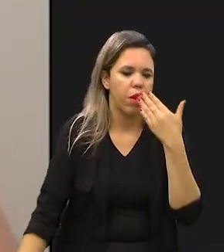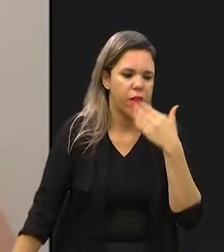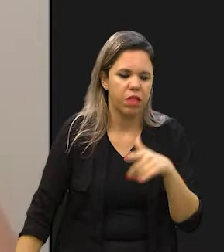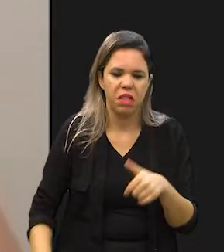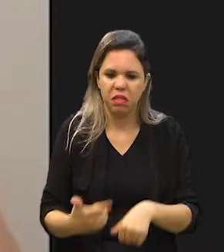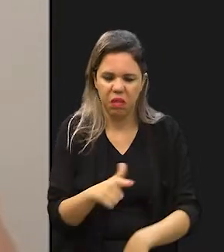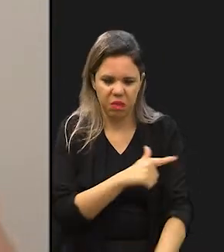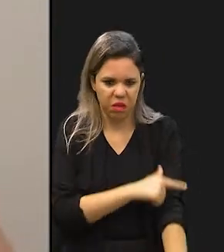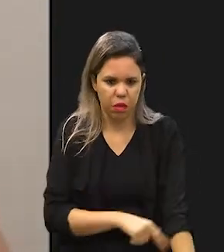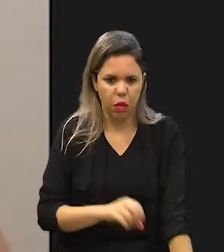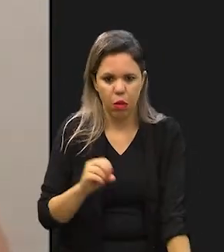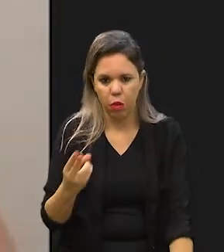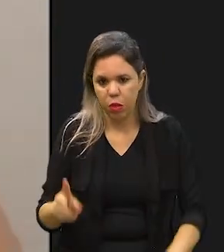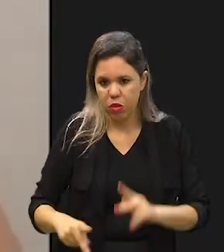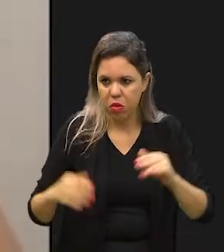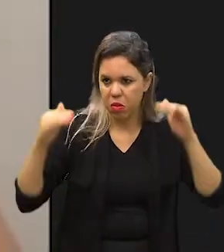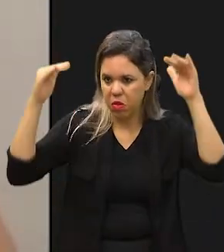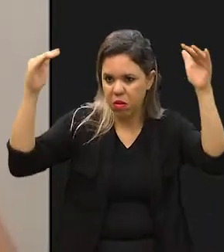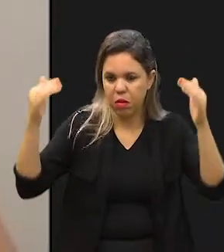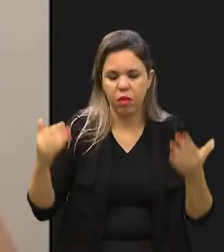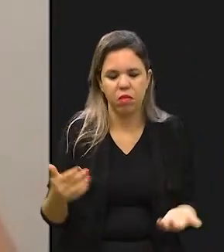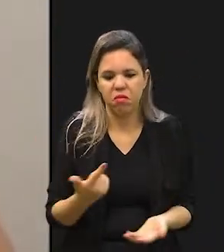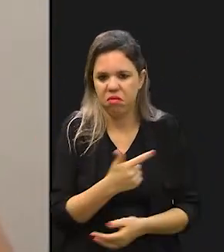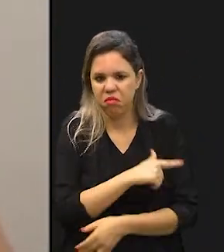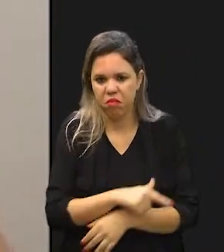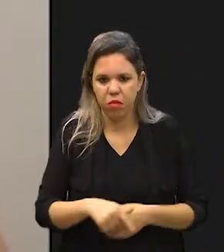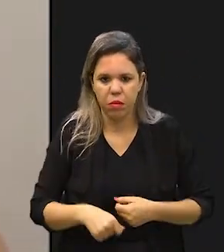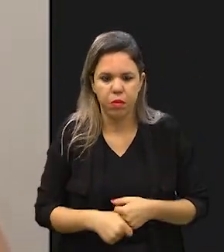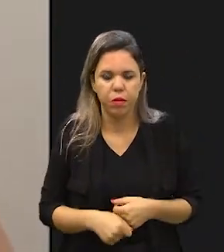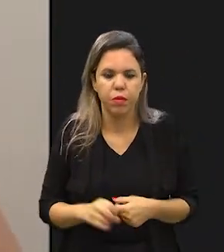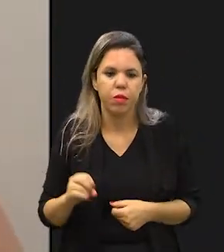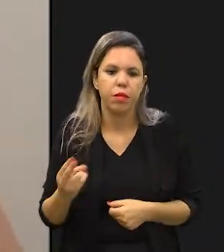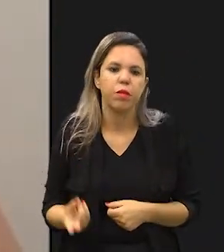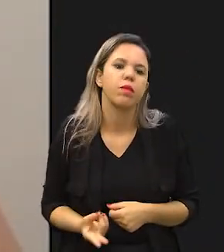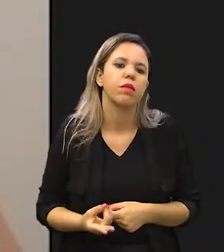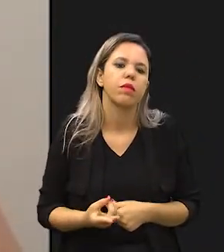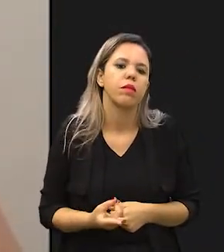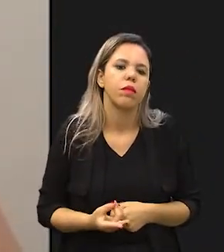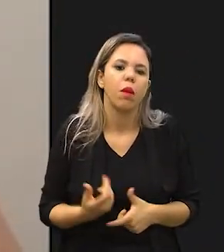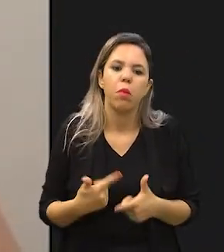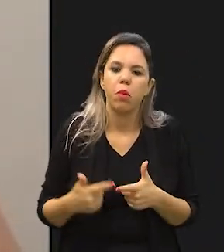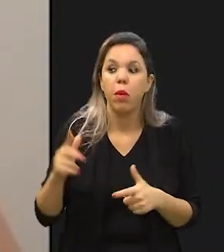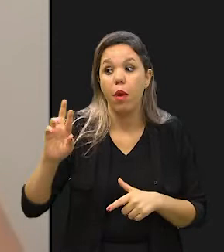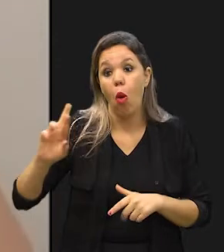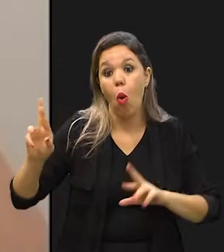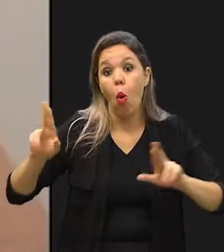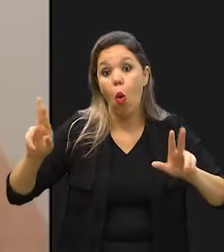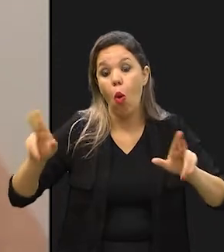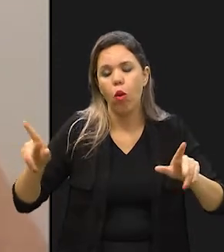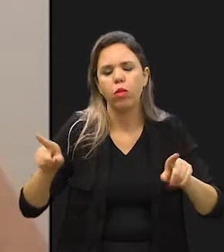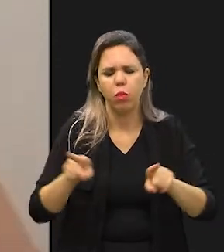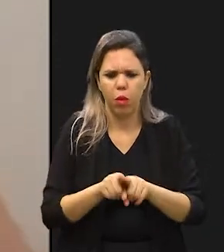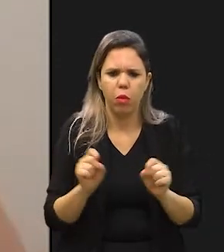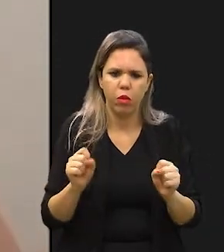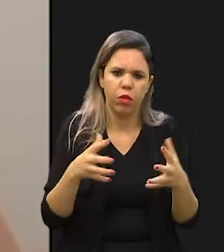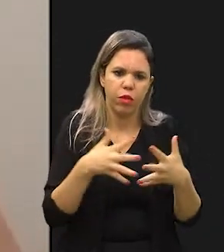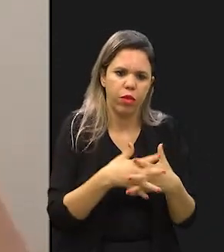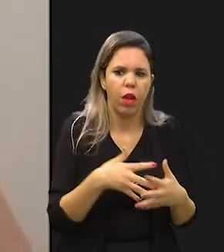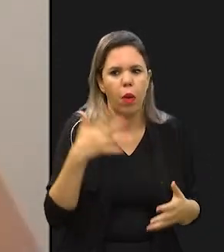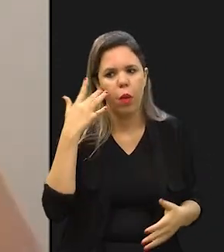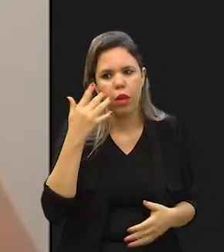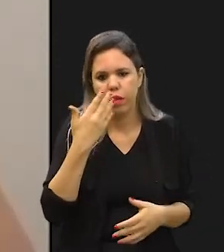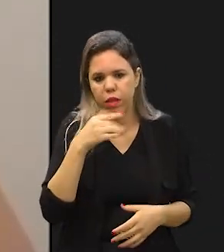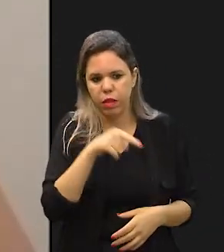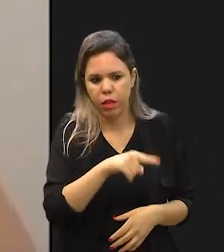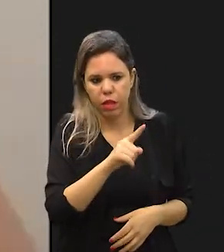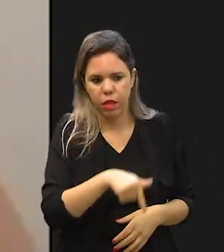mal educada, ou um adulto muitas vezes muito mal educado, ou com outros transtornos também, né? Então, assim, eu acho que